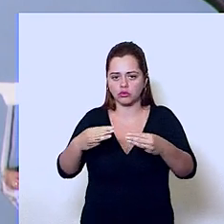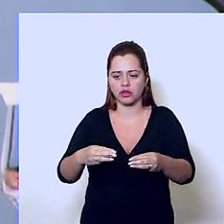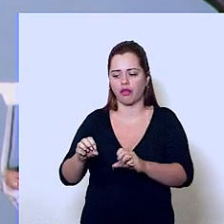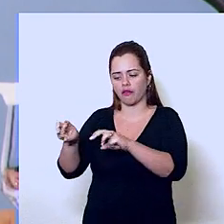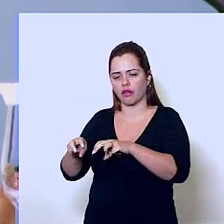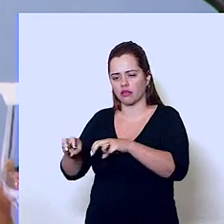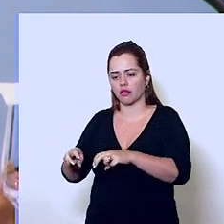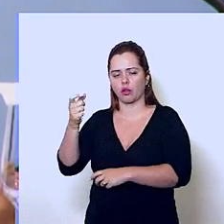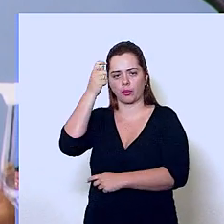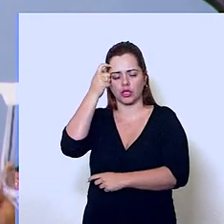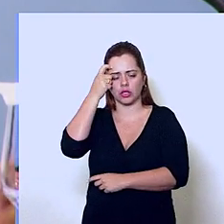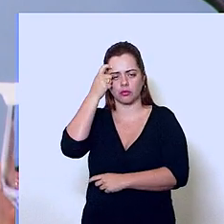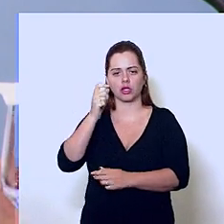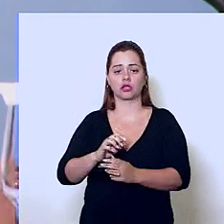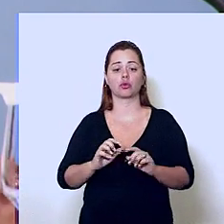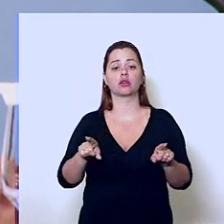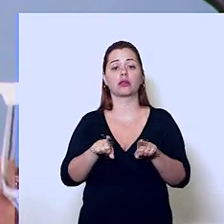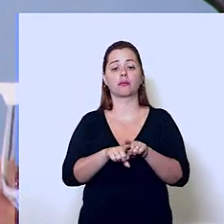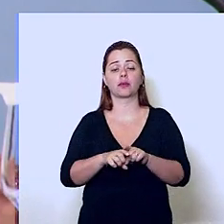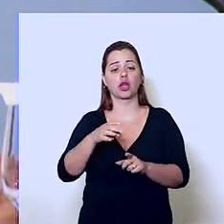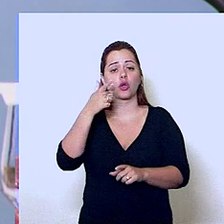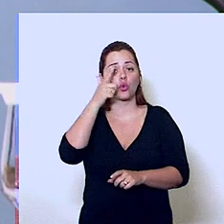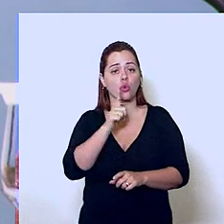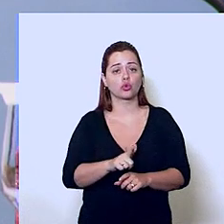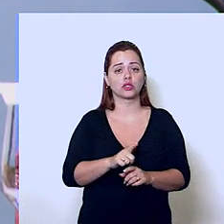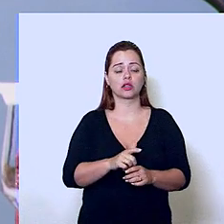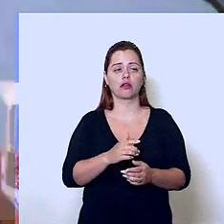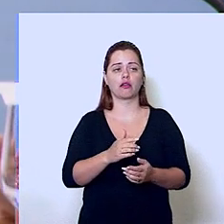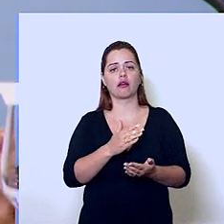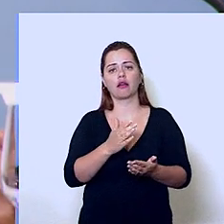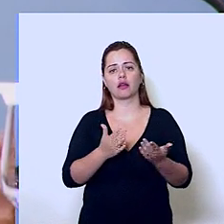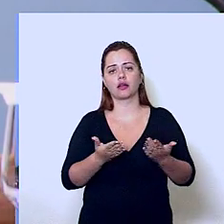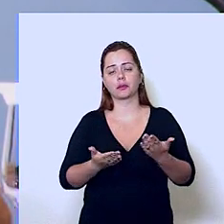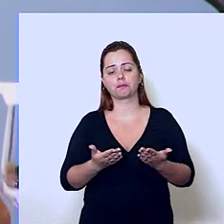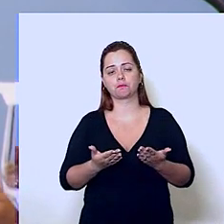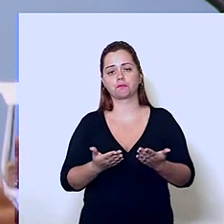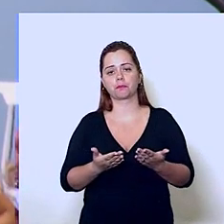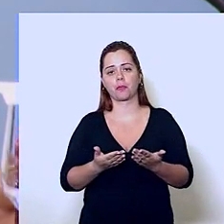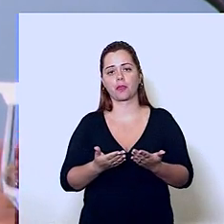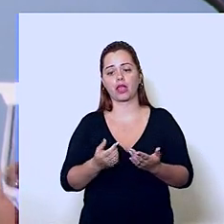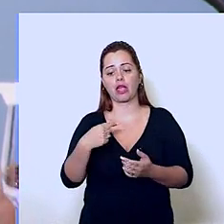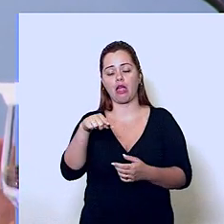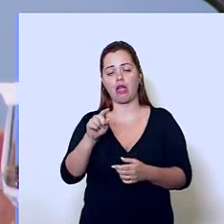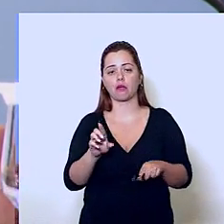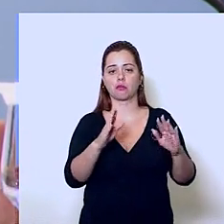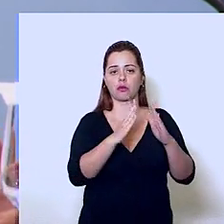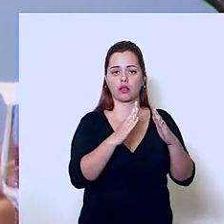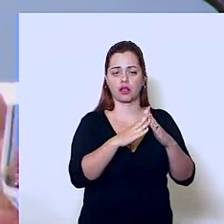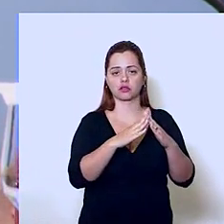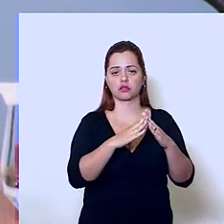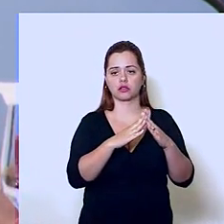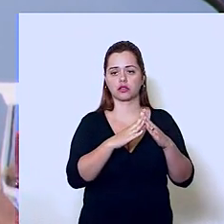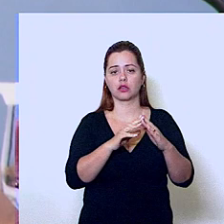e conseguia essa parte, digamos, conseguir para casa o que importava em termos